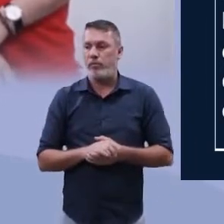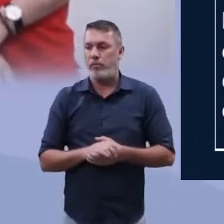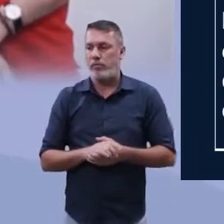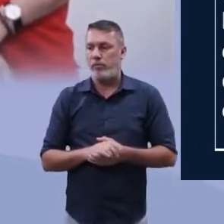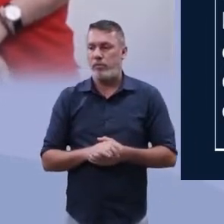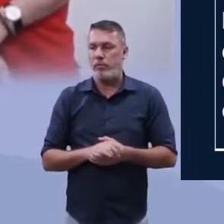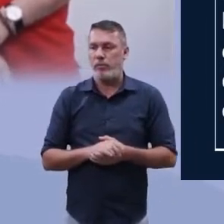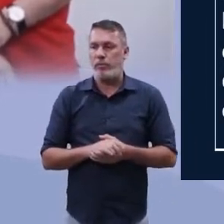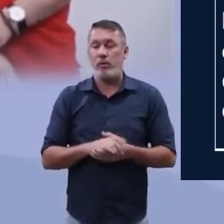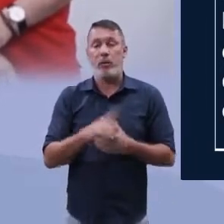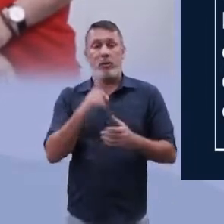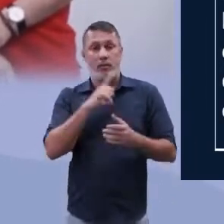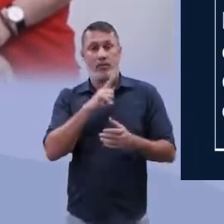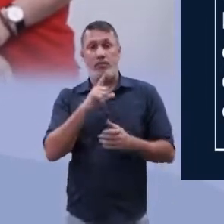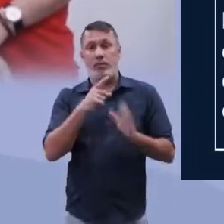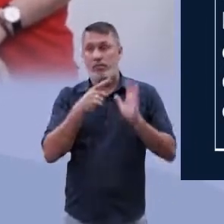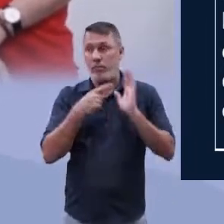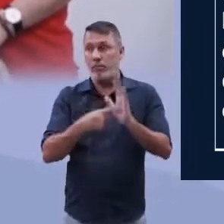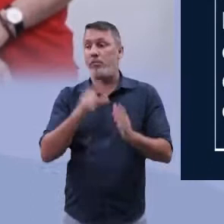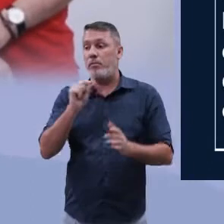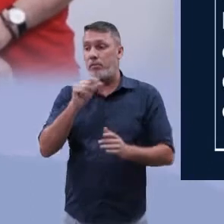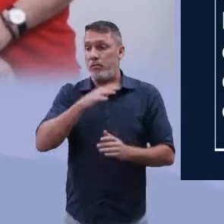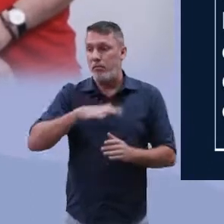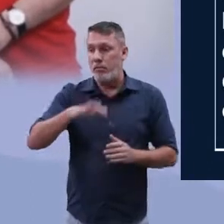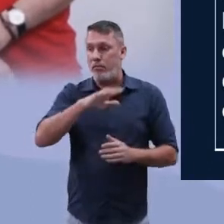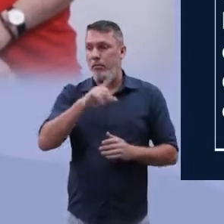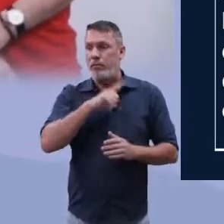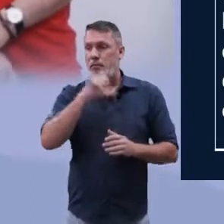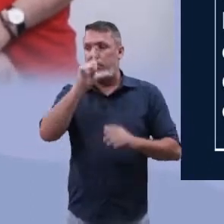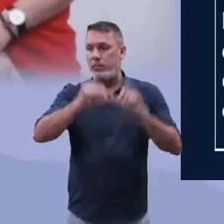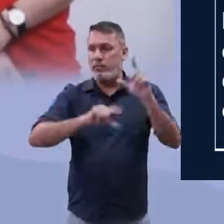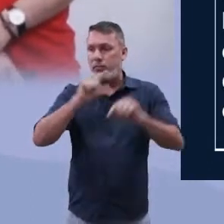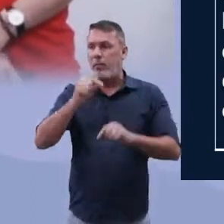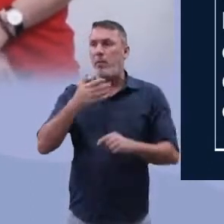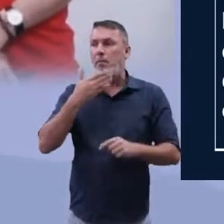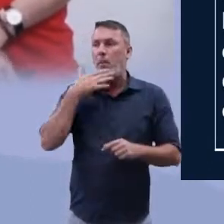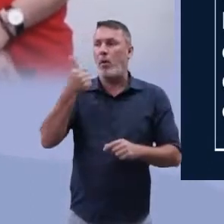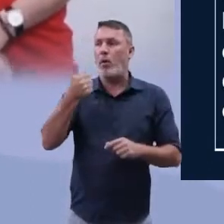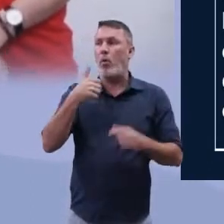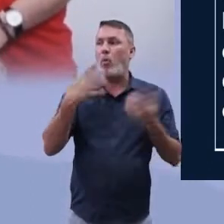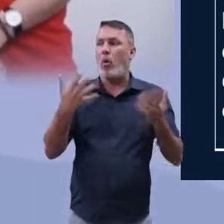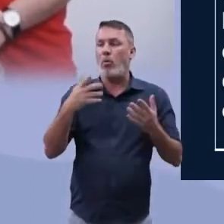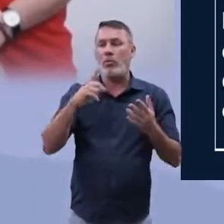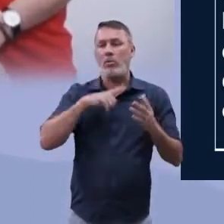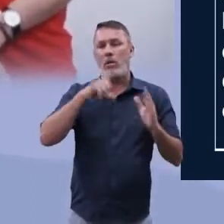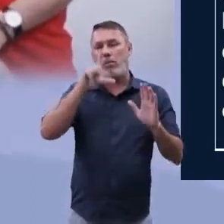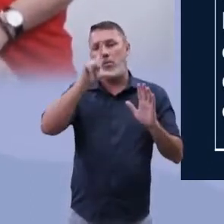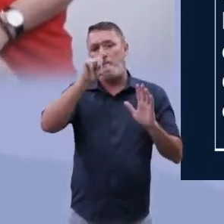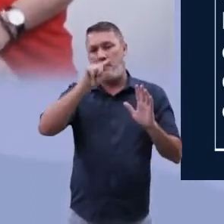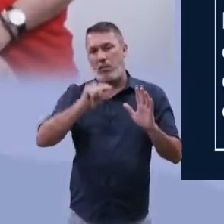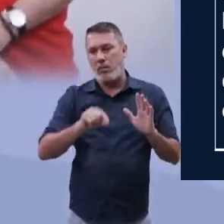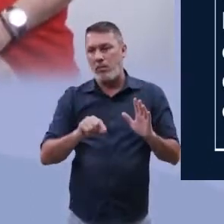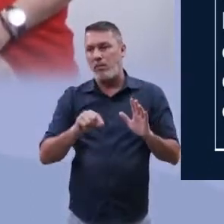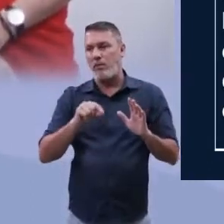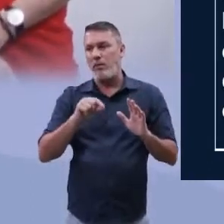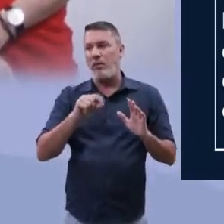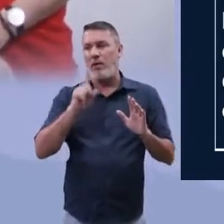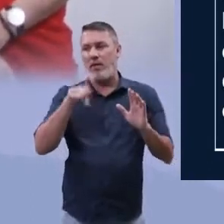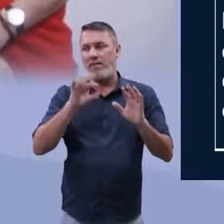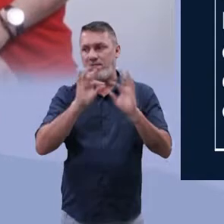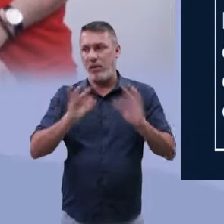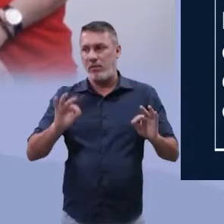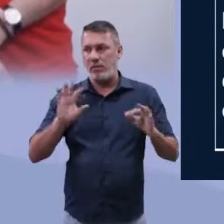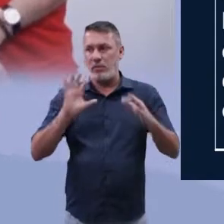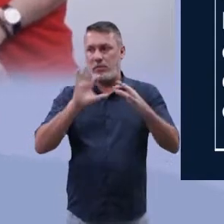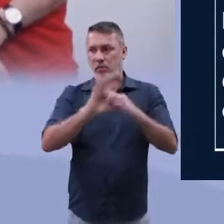próximo. Indicate the alternative that best completes the following sentence. Então, qual é a melhor alternativa para, né,